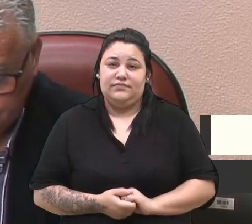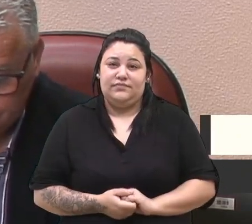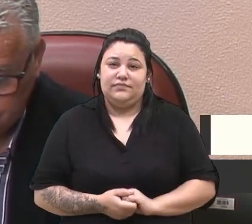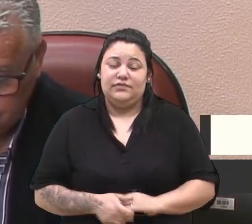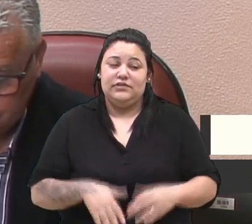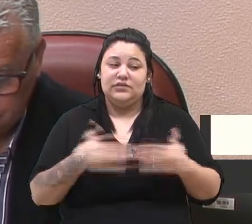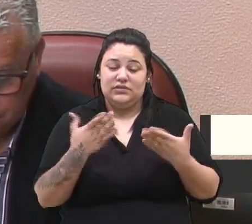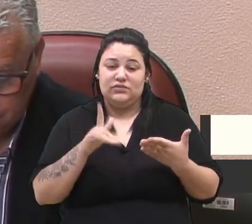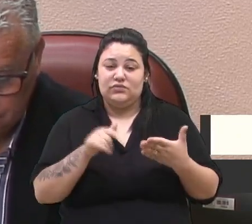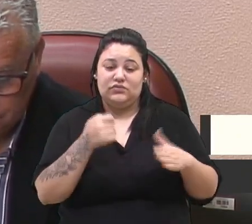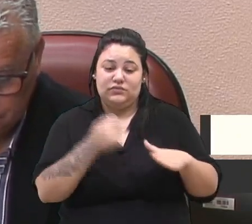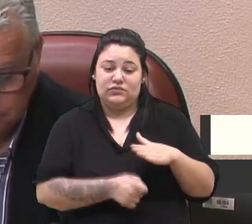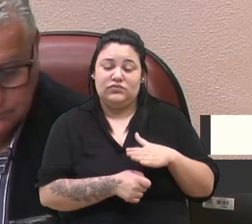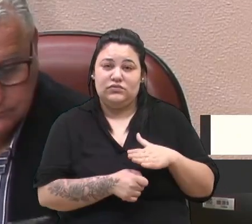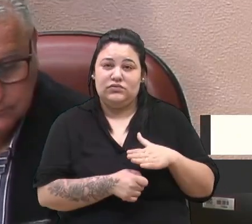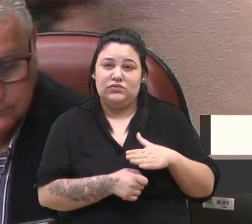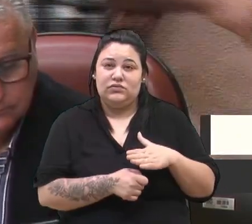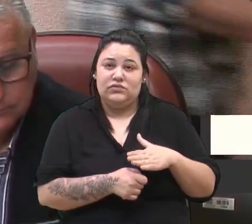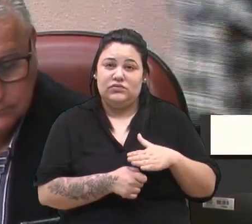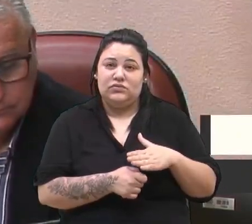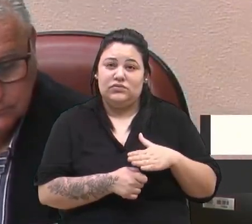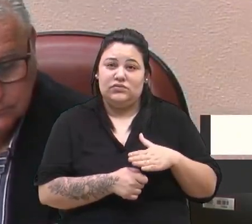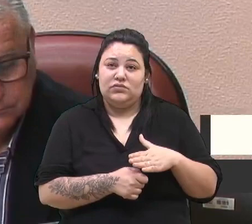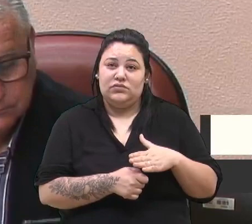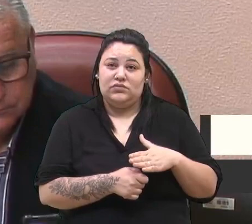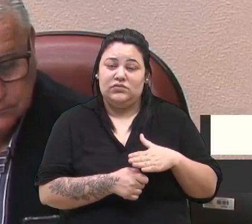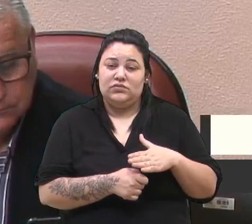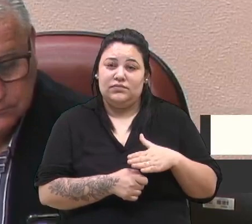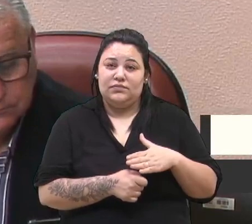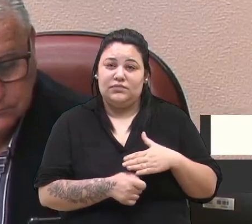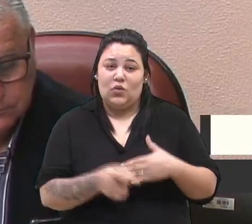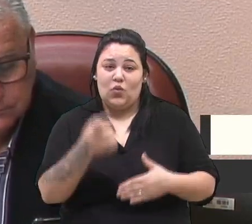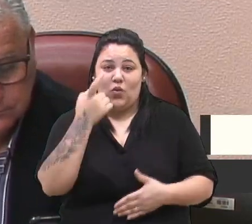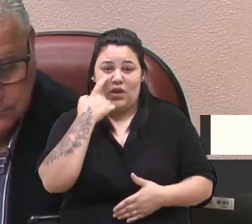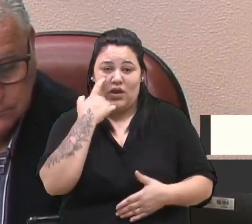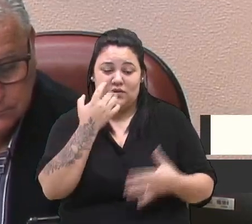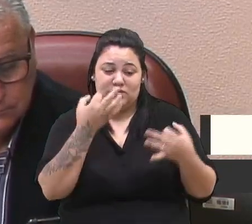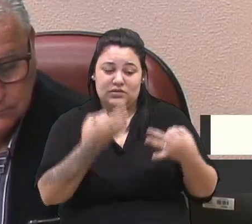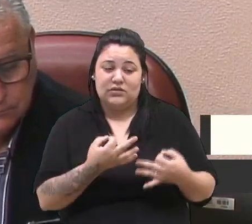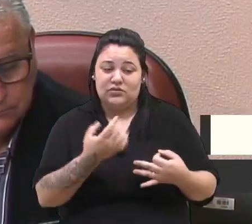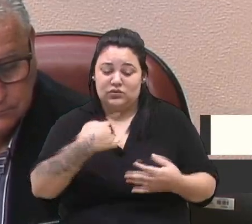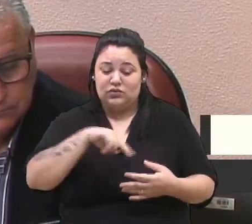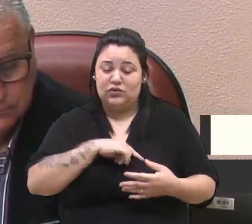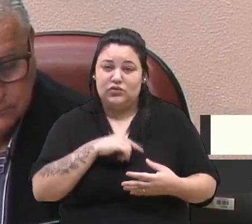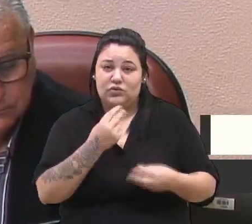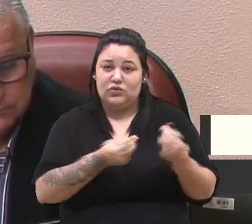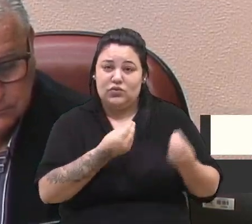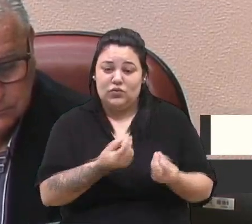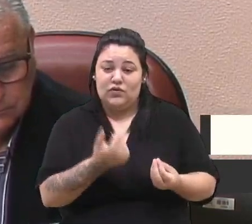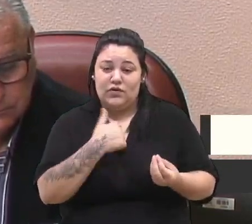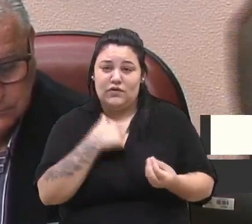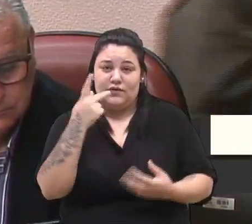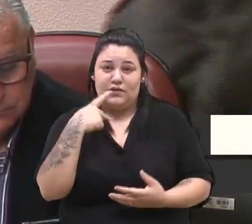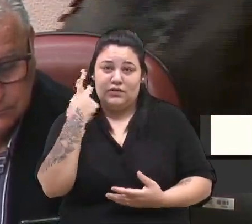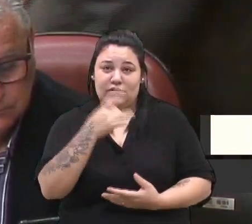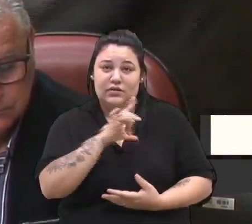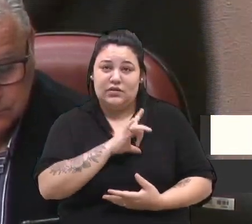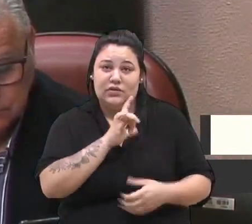um investimento, é um olhar adequado que nós e eu, como vereador, tenho nesse momento